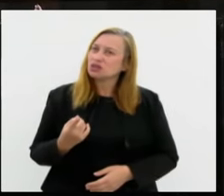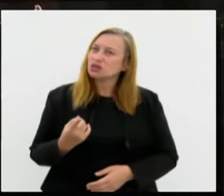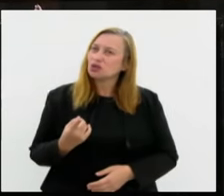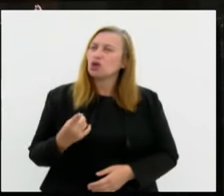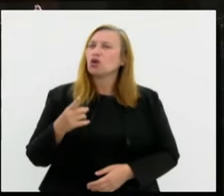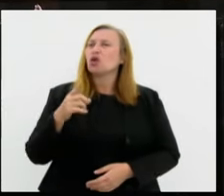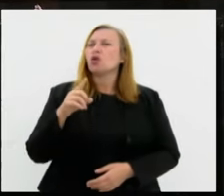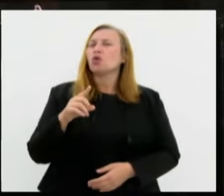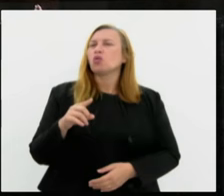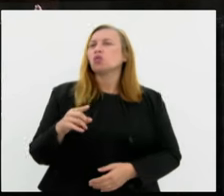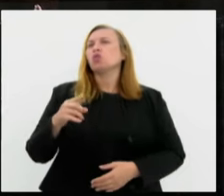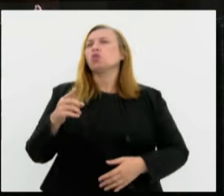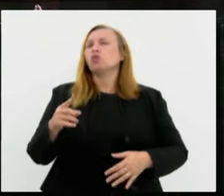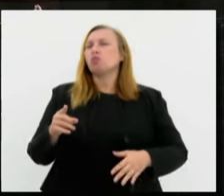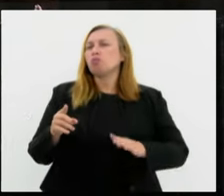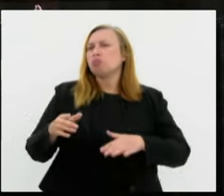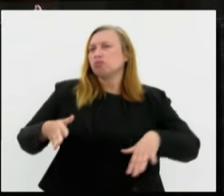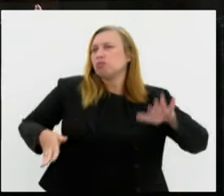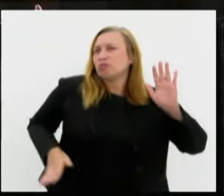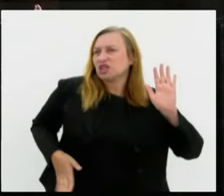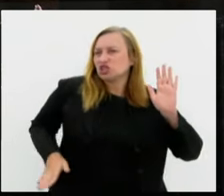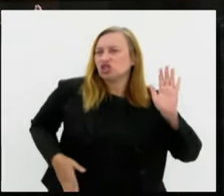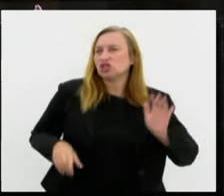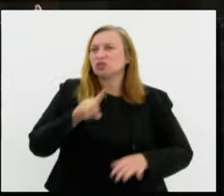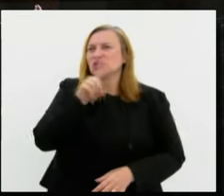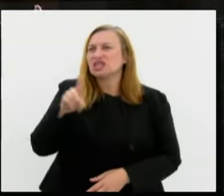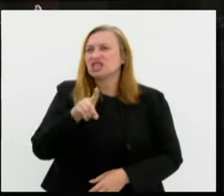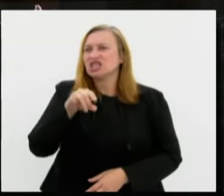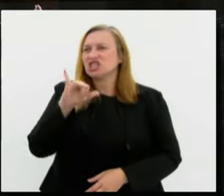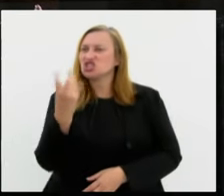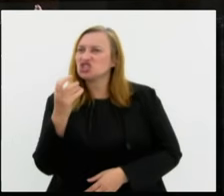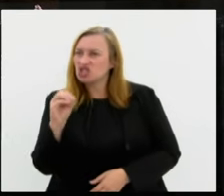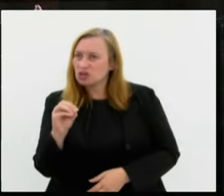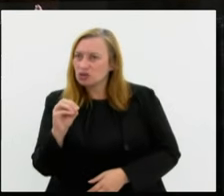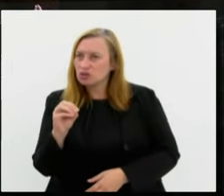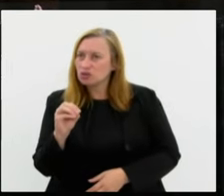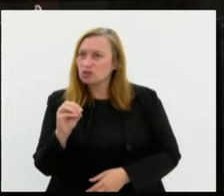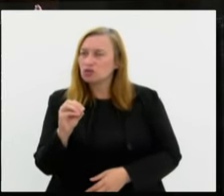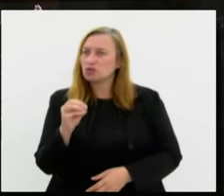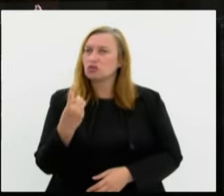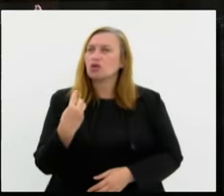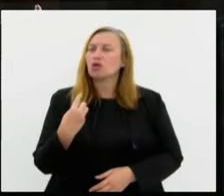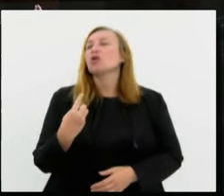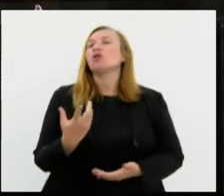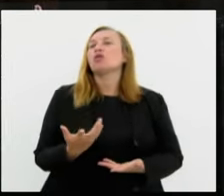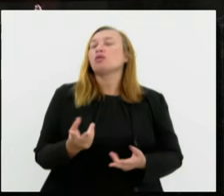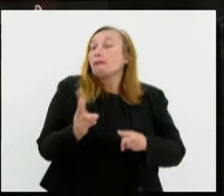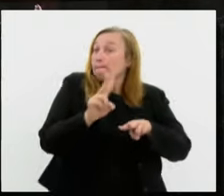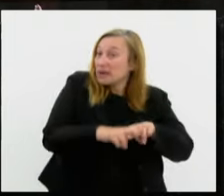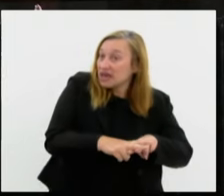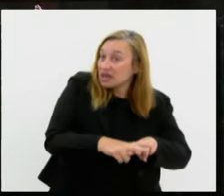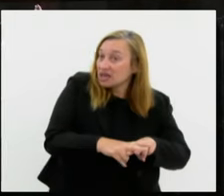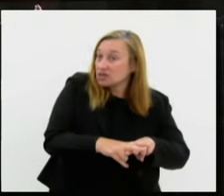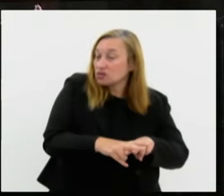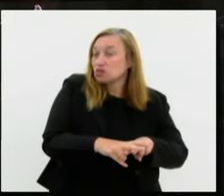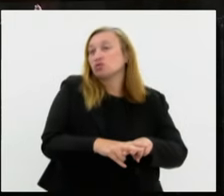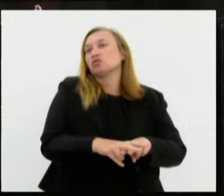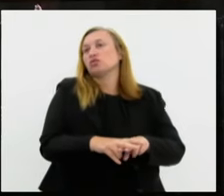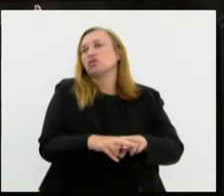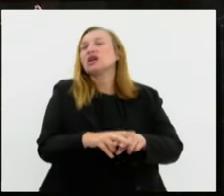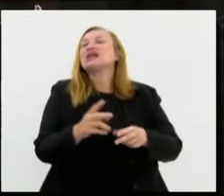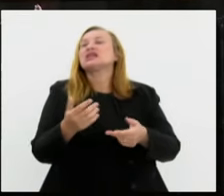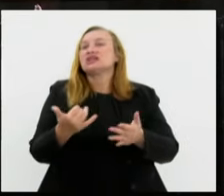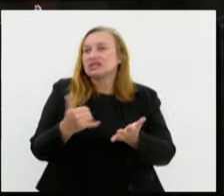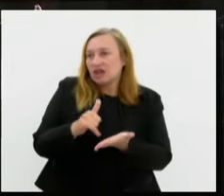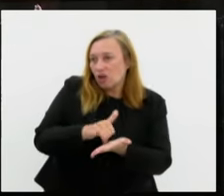entregou, deve estar fazendo uma delação premiada, celulares foram apreendidos. Há muito mais fatos sobre esse assunto